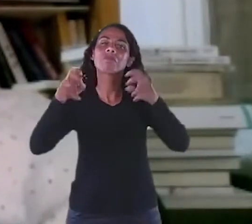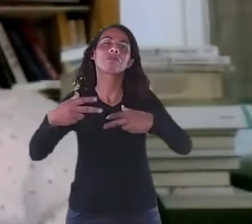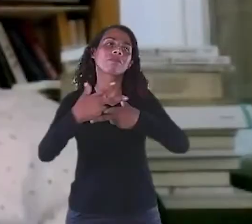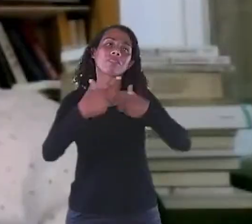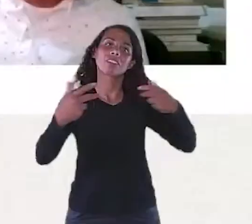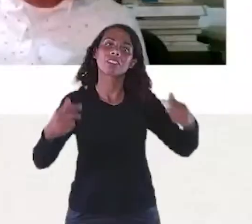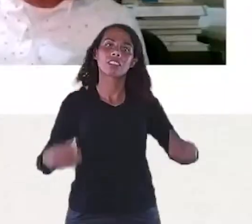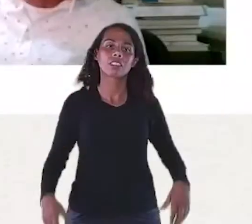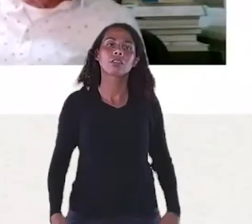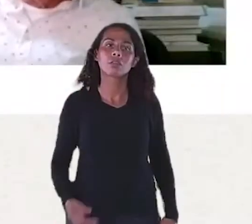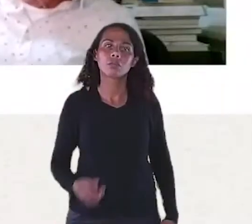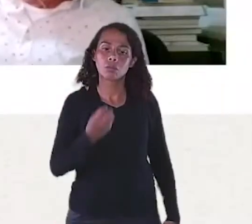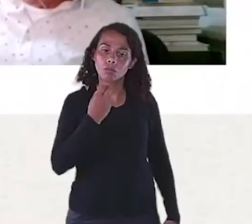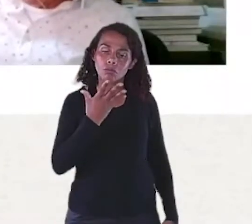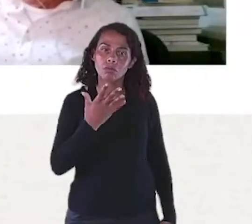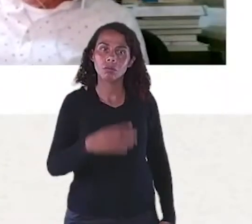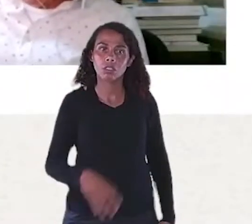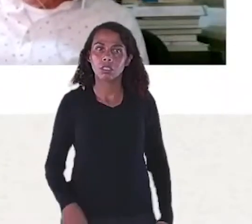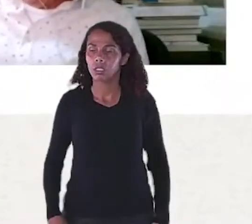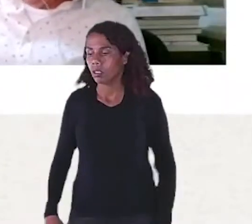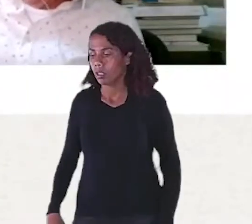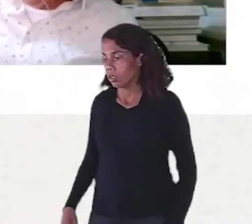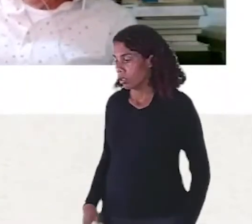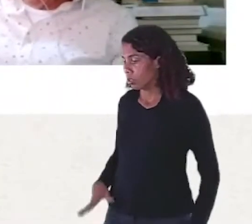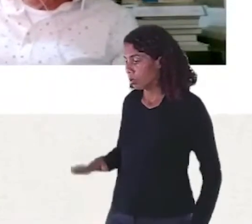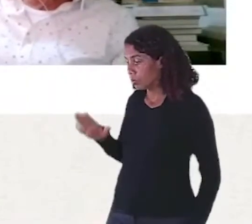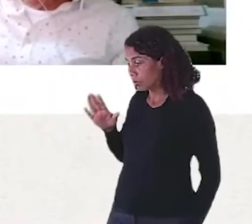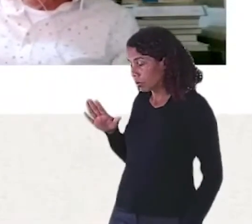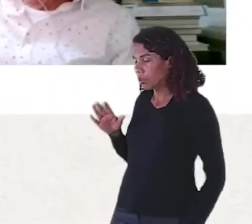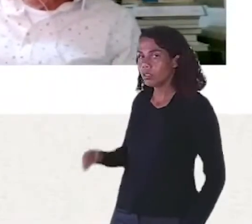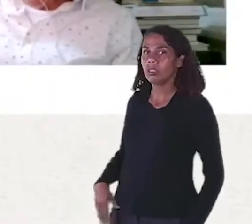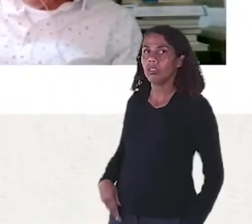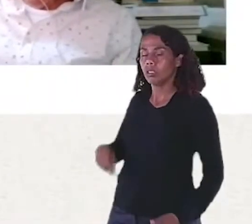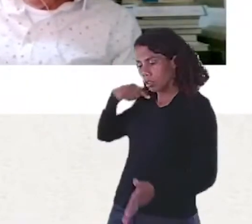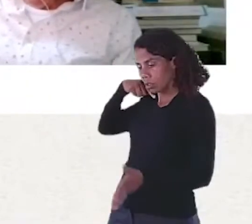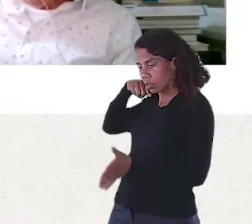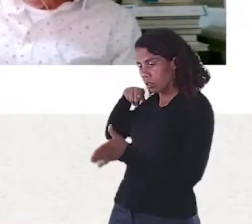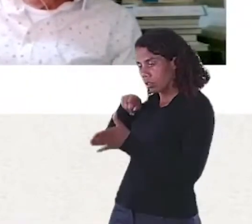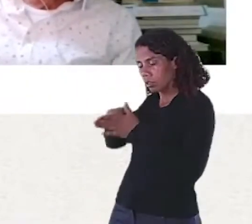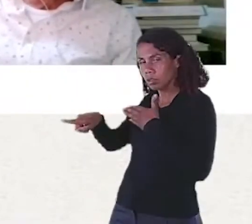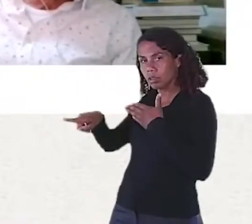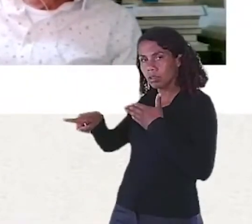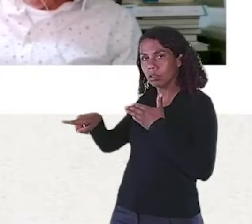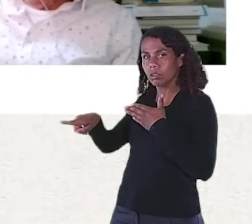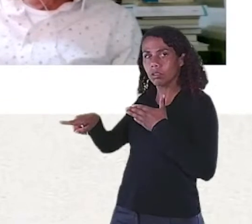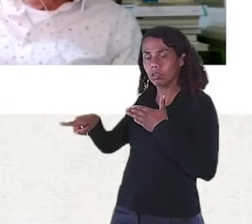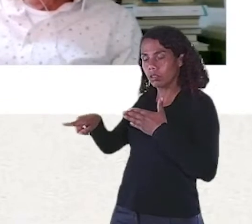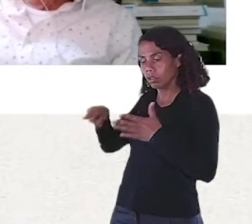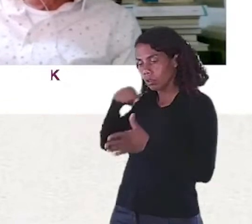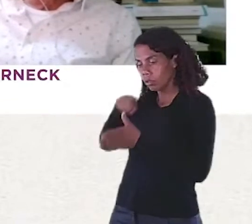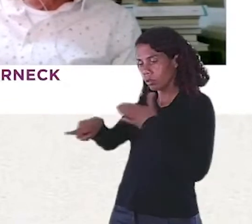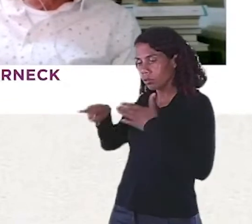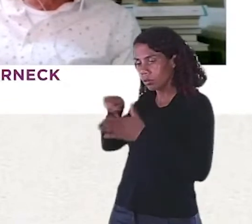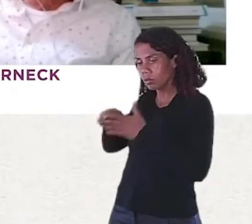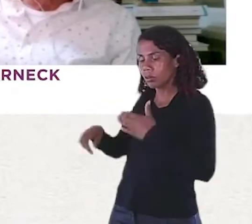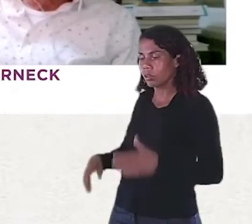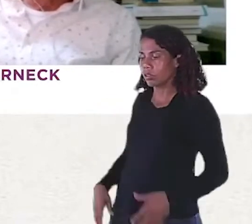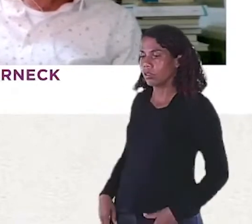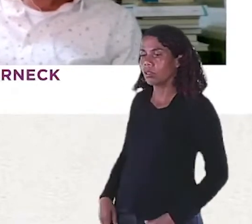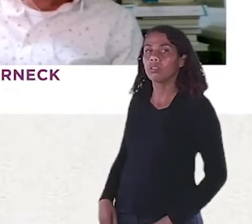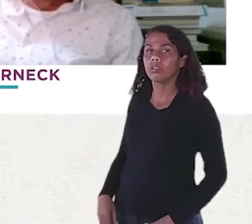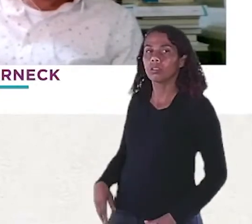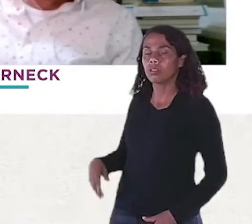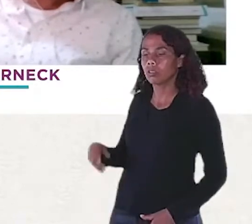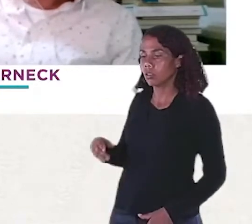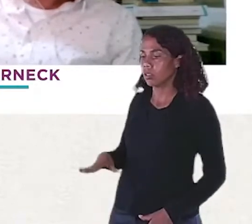Humberto, mas eu quero te interromper, porque eu quero te fazer perguntas relacionadas a pessoas. Eu combinei isso com você. Você, por exemplo, é a pessoa